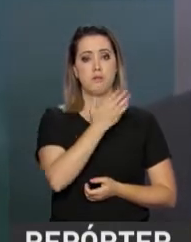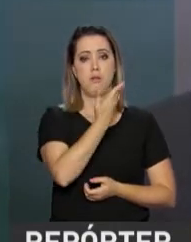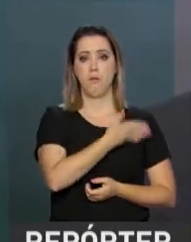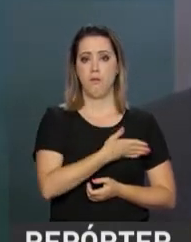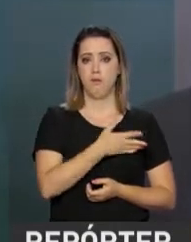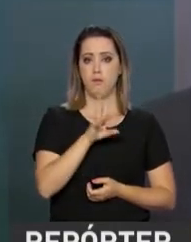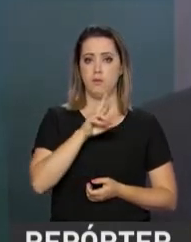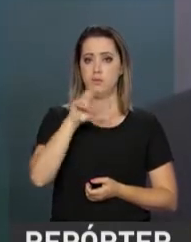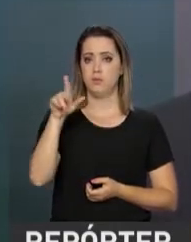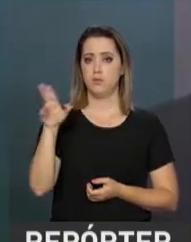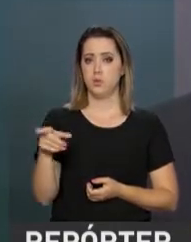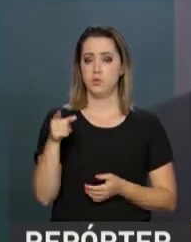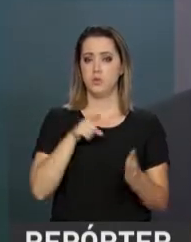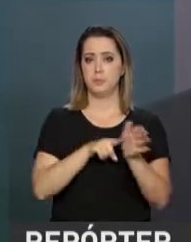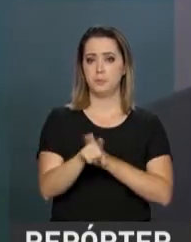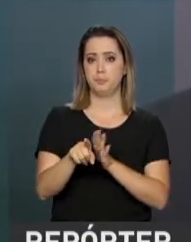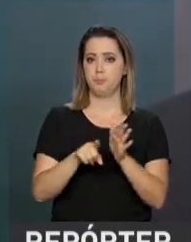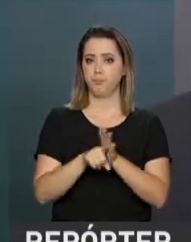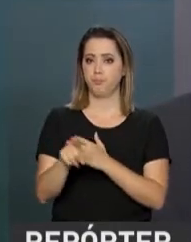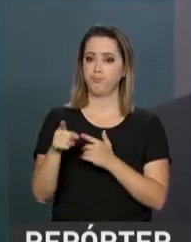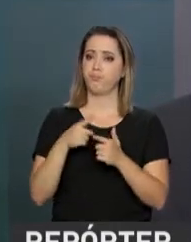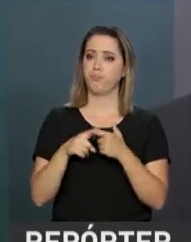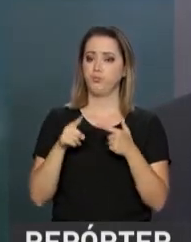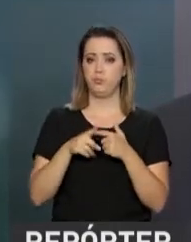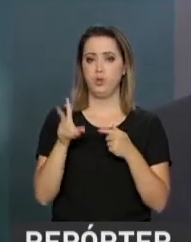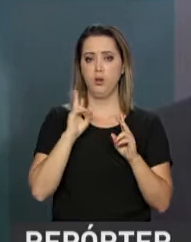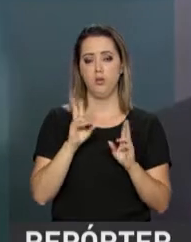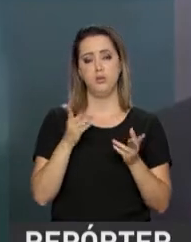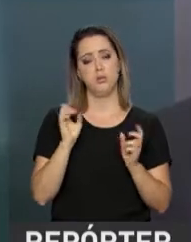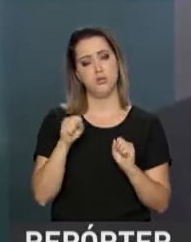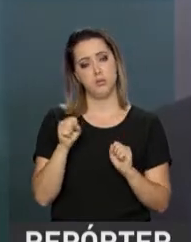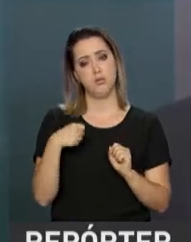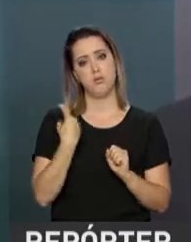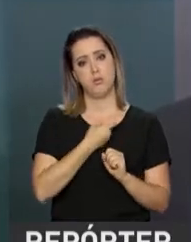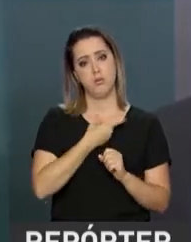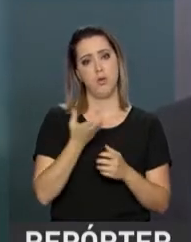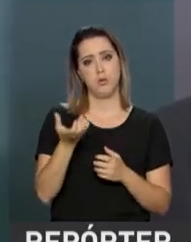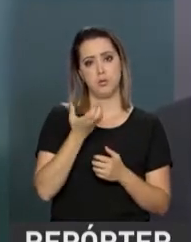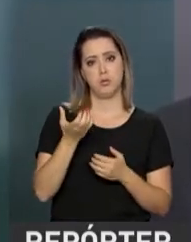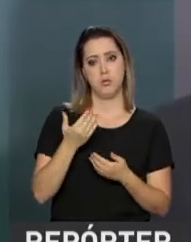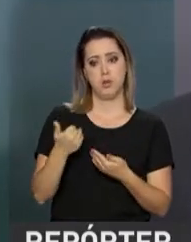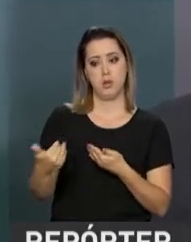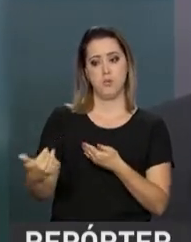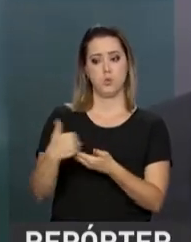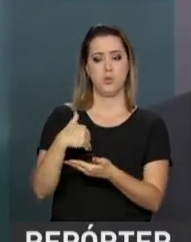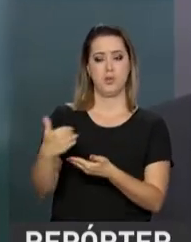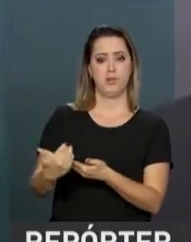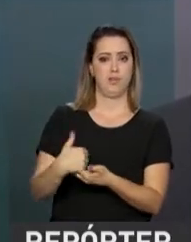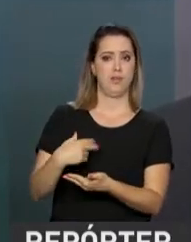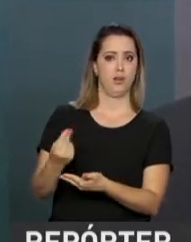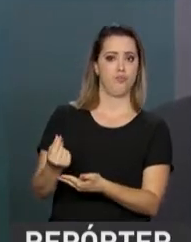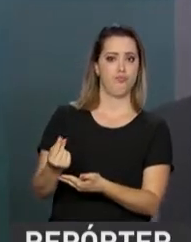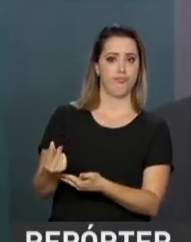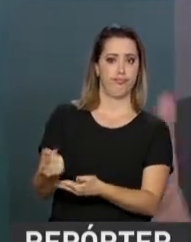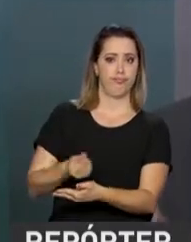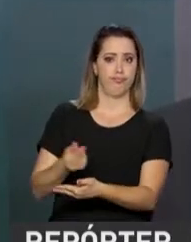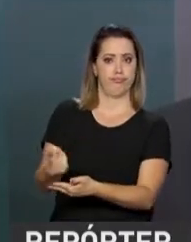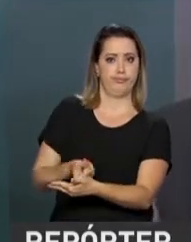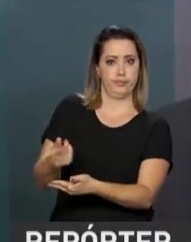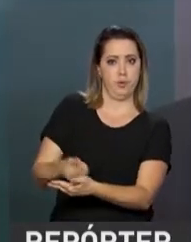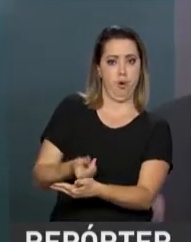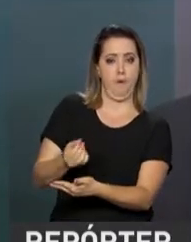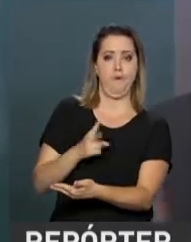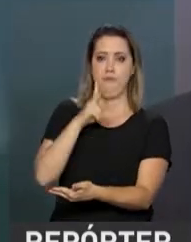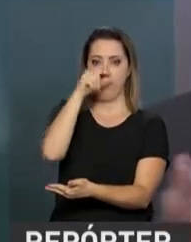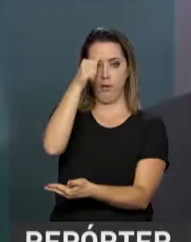o fato concreto é uma nação forte no próximo ano e isto